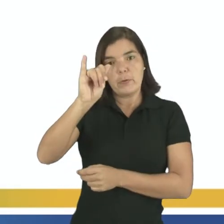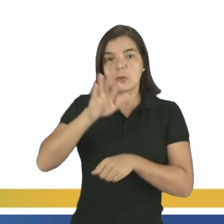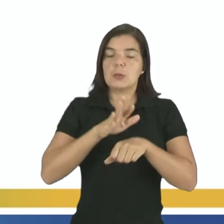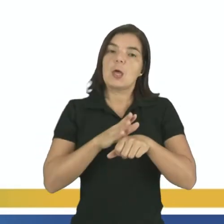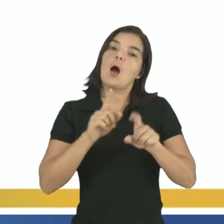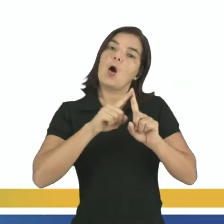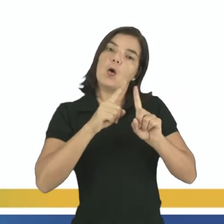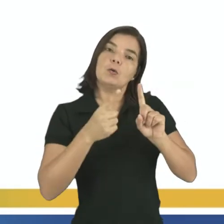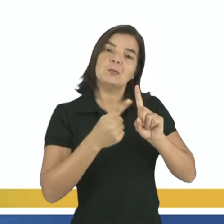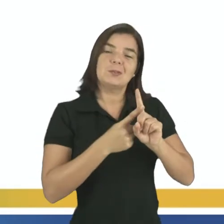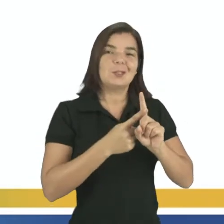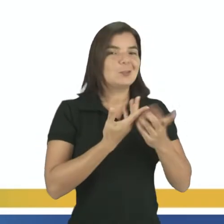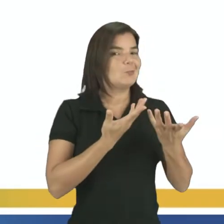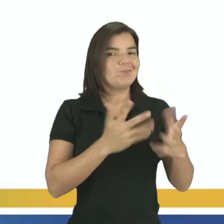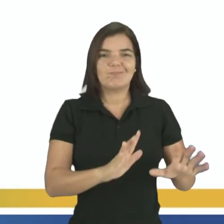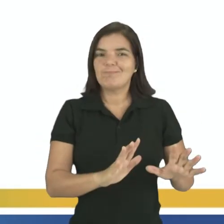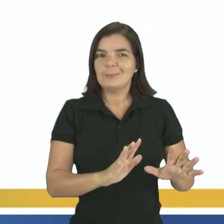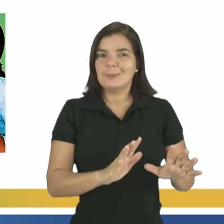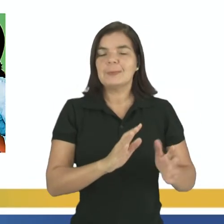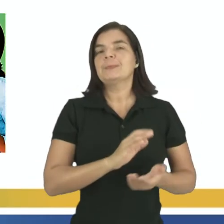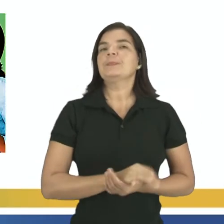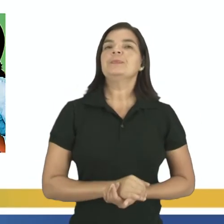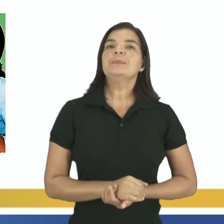uma gravidez indesejada, tá?